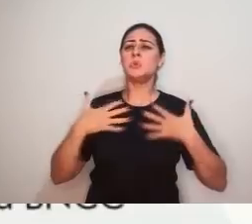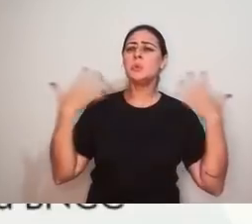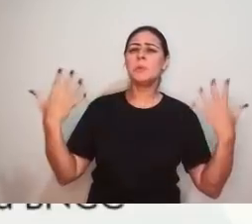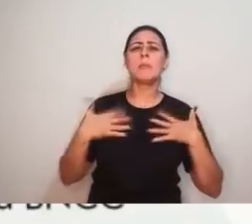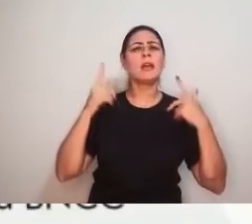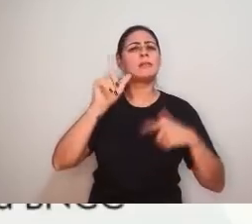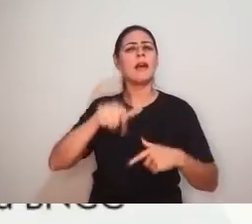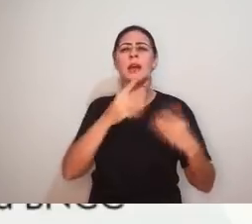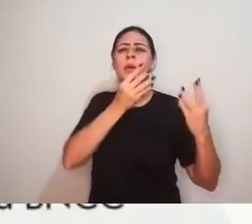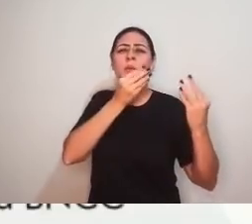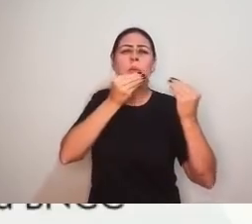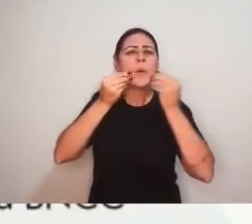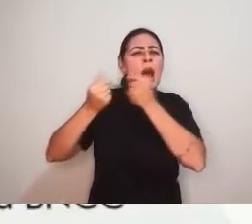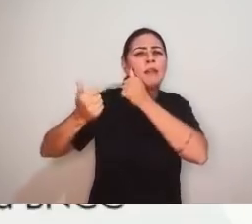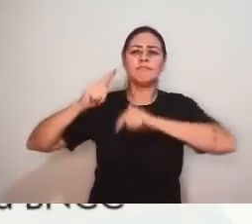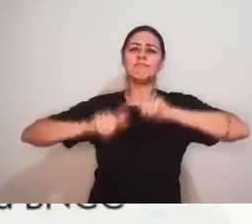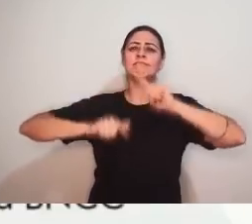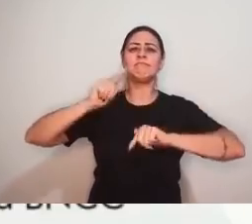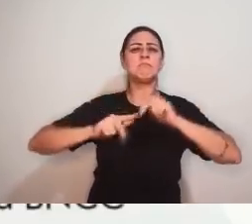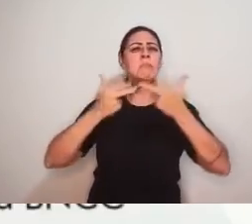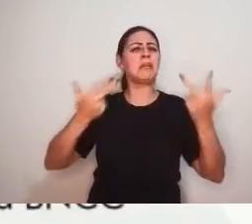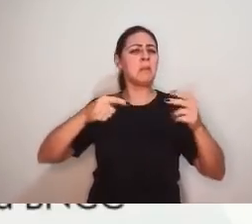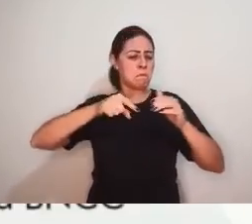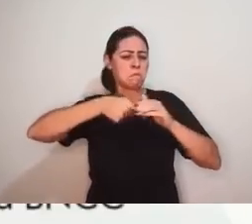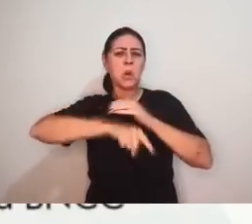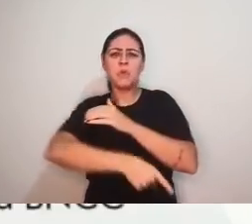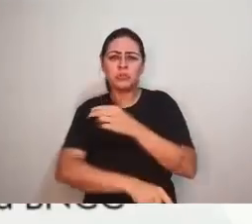positiva surpresa que tive pela qualidade do material que recebi.